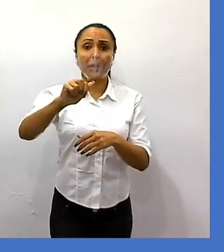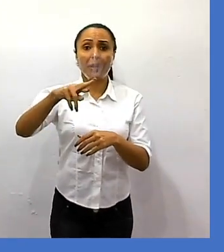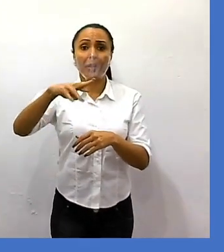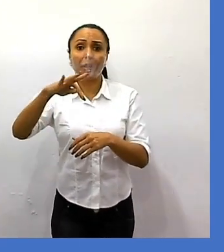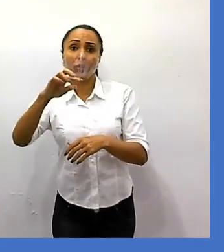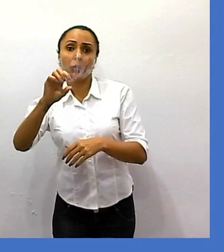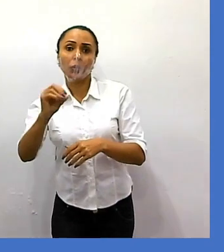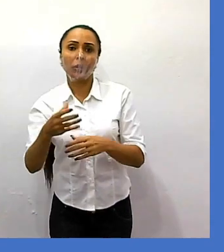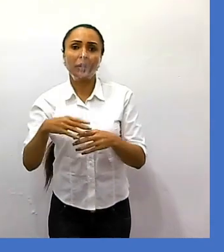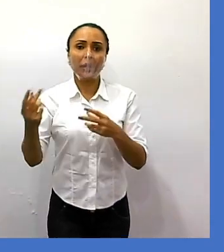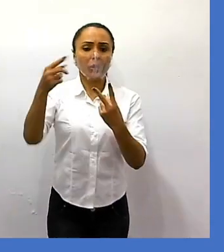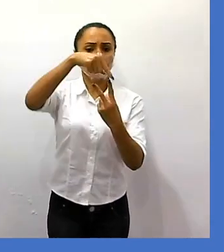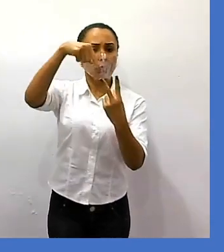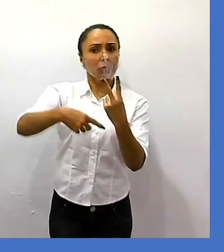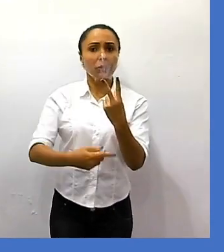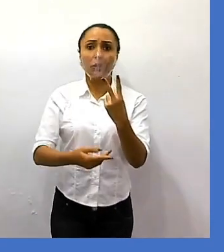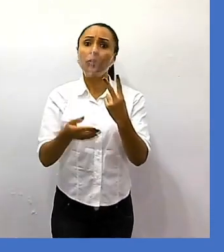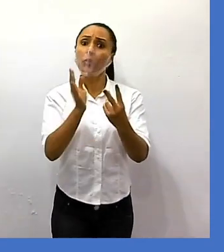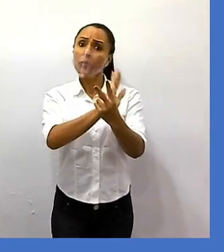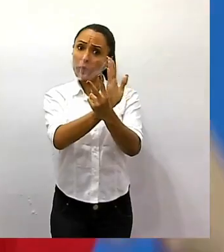só, esses dois filmes,